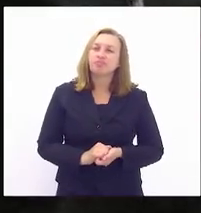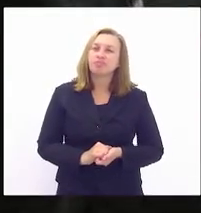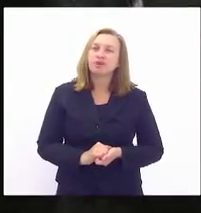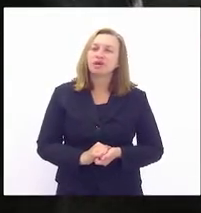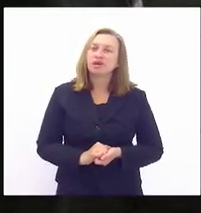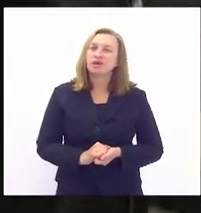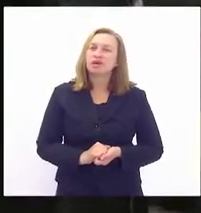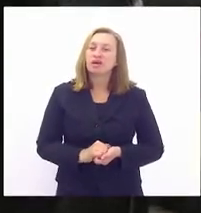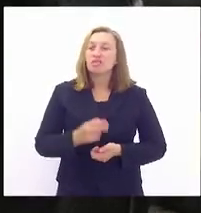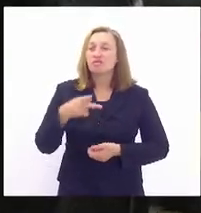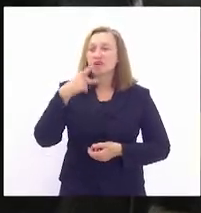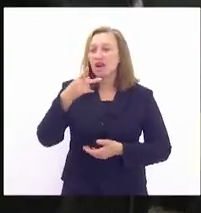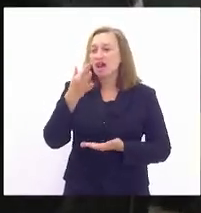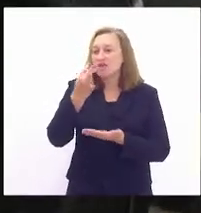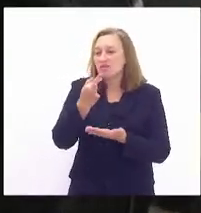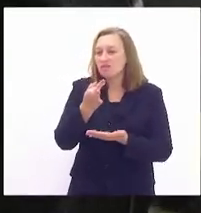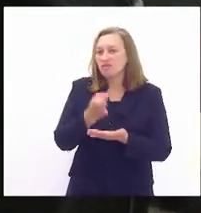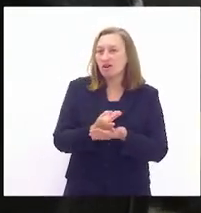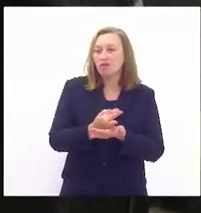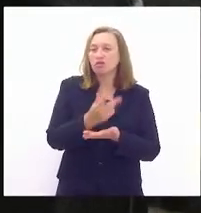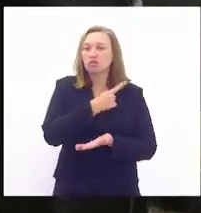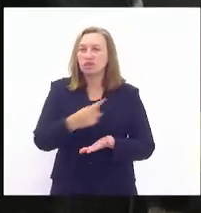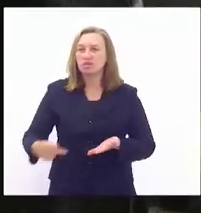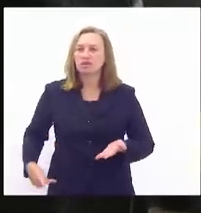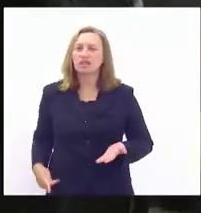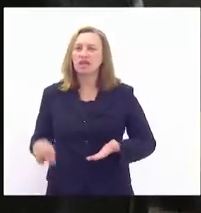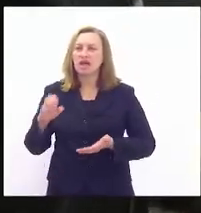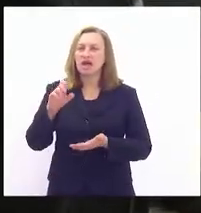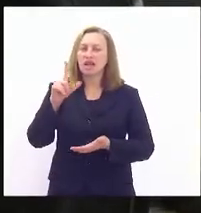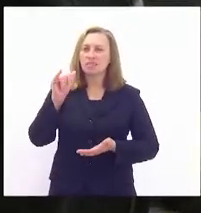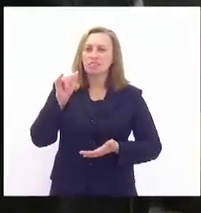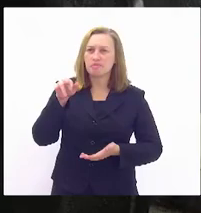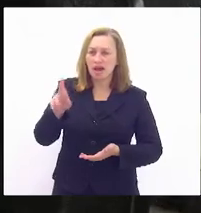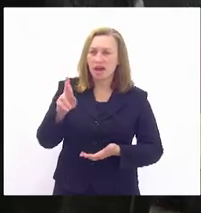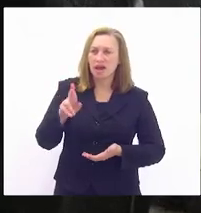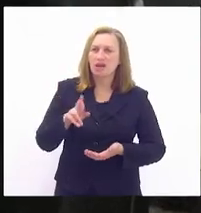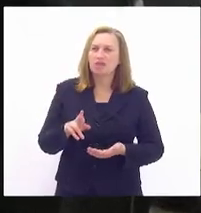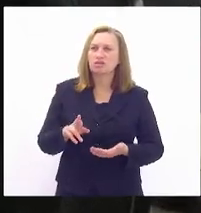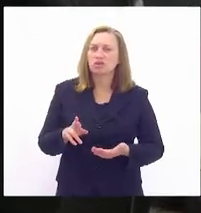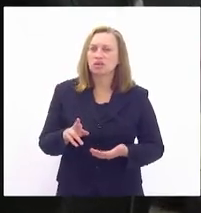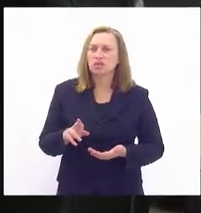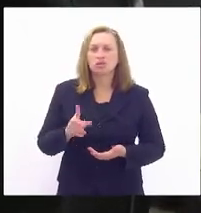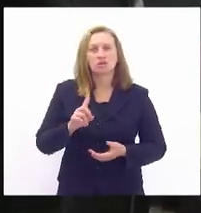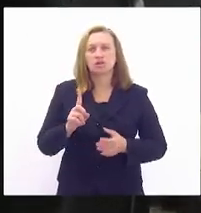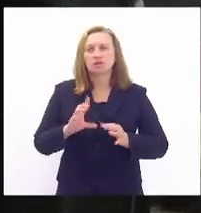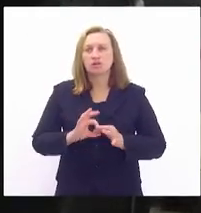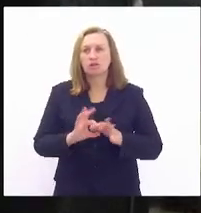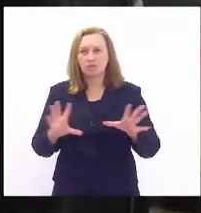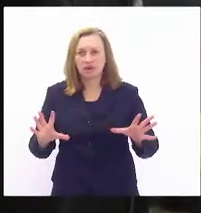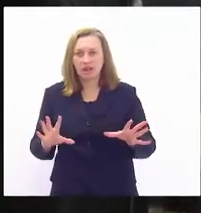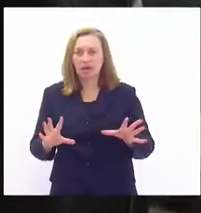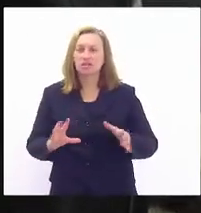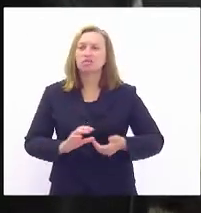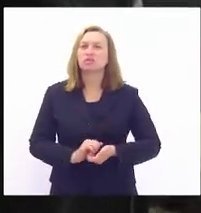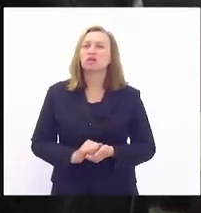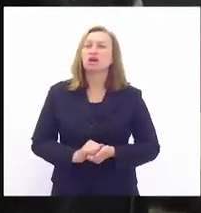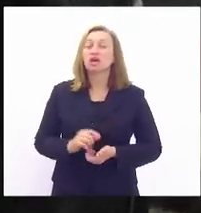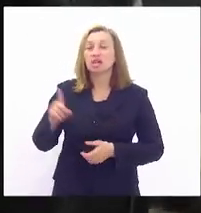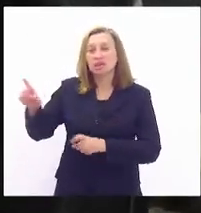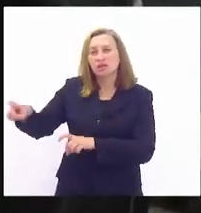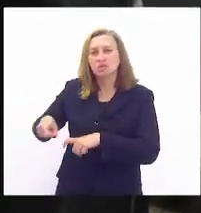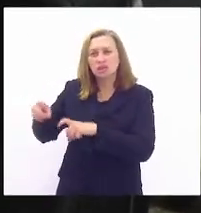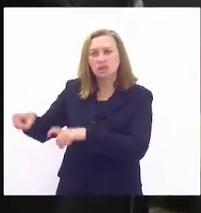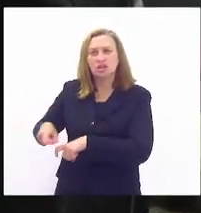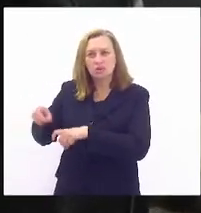justificando a ausência do nosso presidente Edmar, pois nós não fomos liberados ainda. Ele está no interior da usina